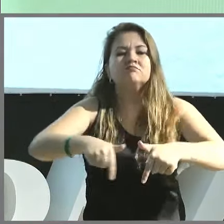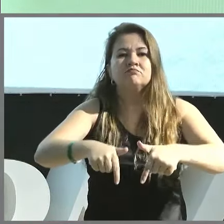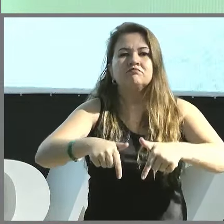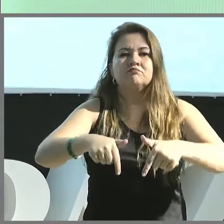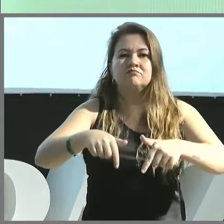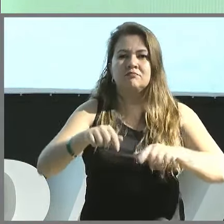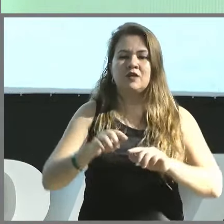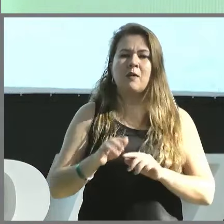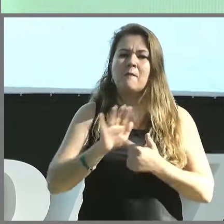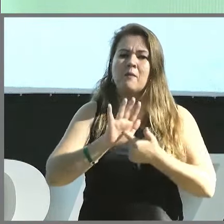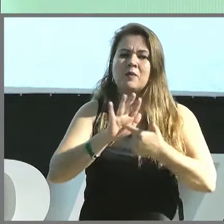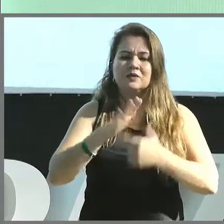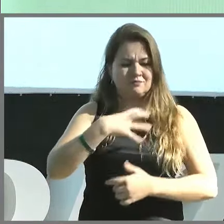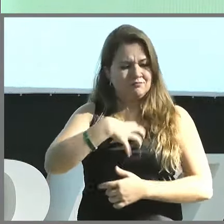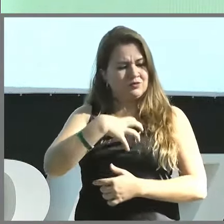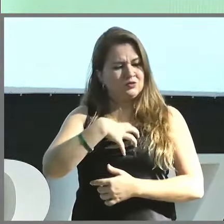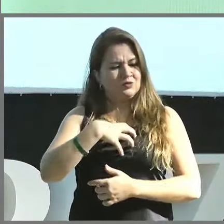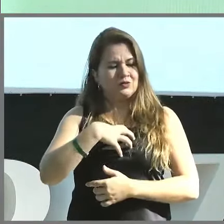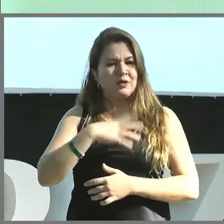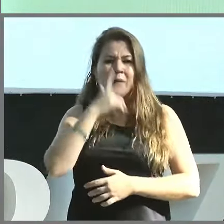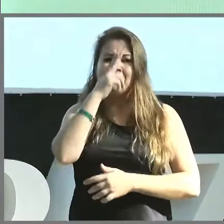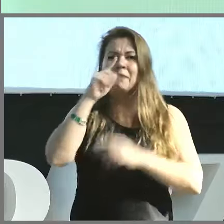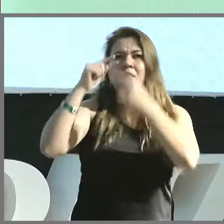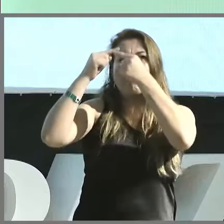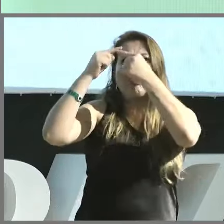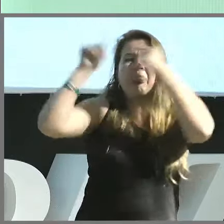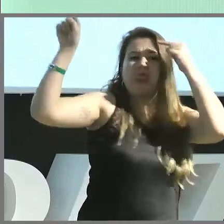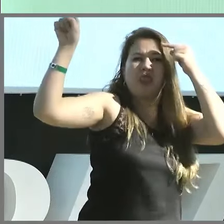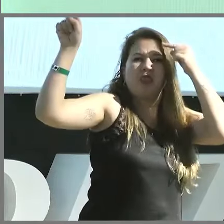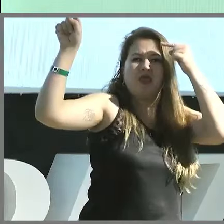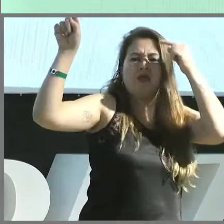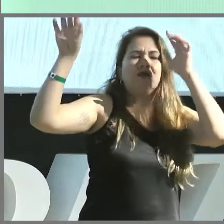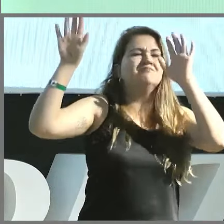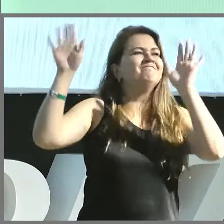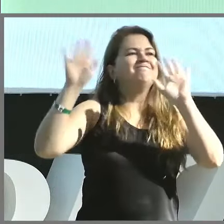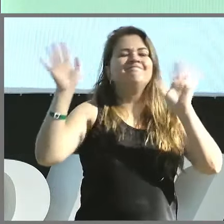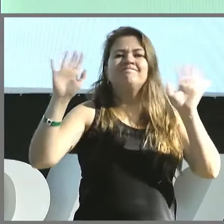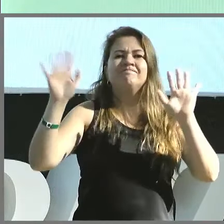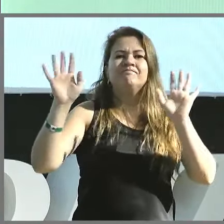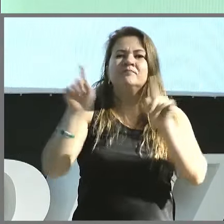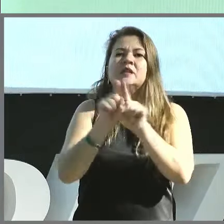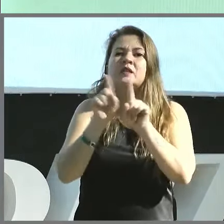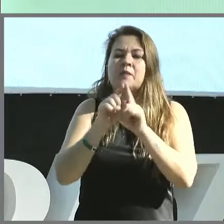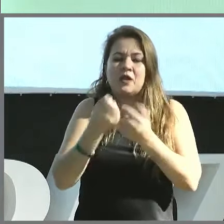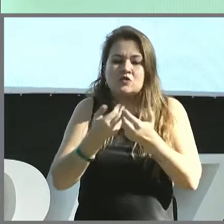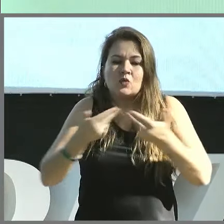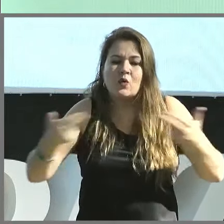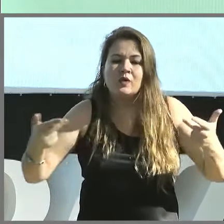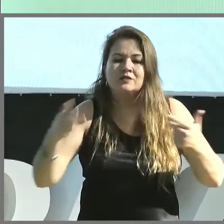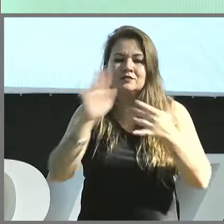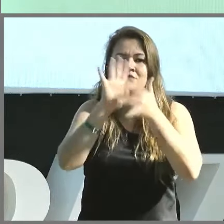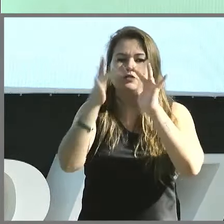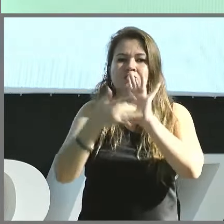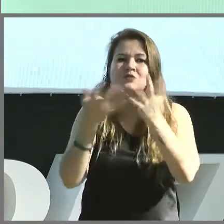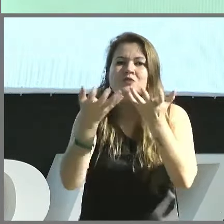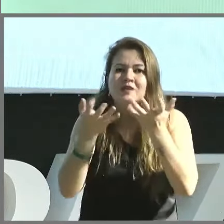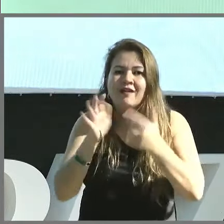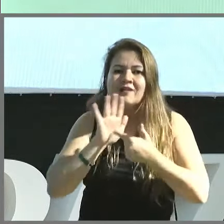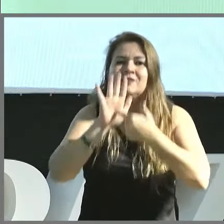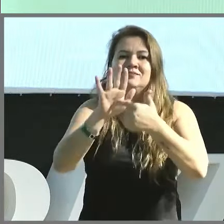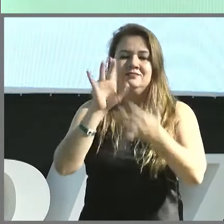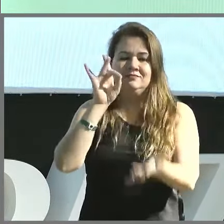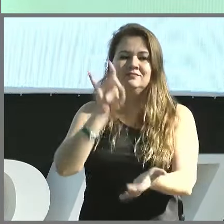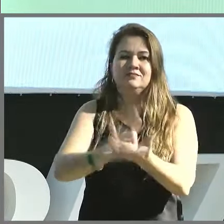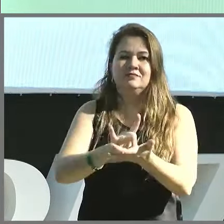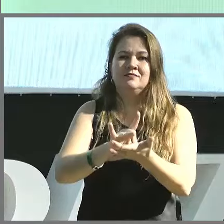Ela não se alinha com o seu pensamento, com o seu movimento emocional, tampouco com a